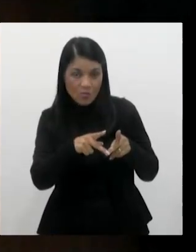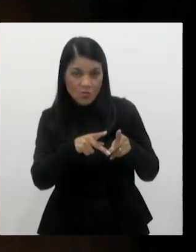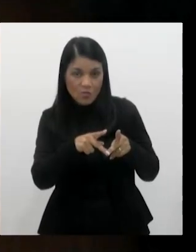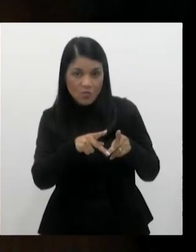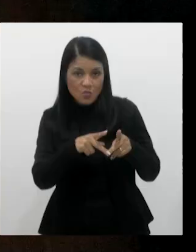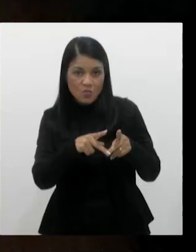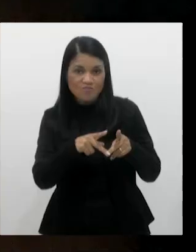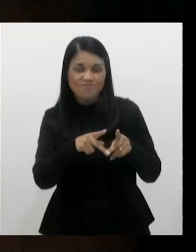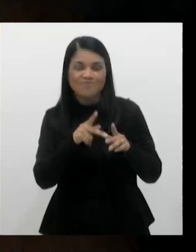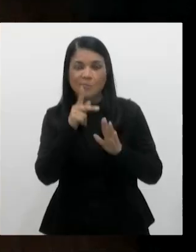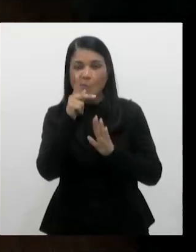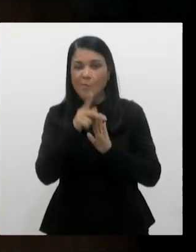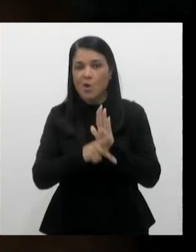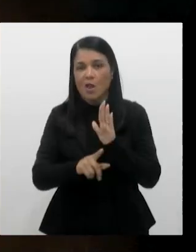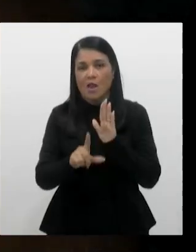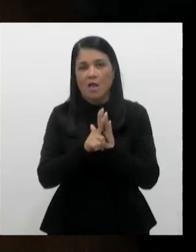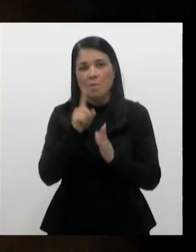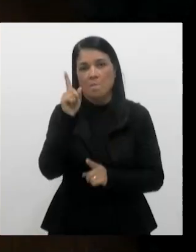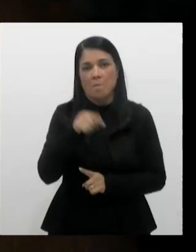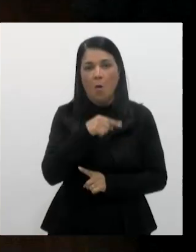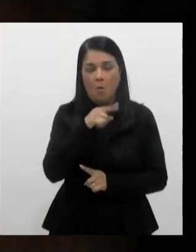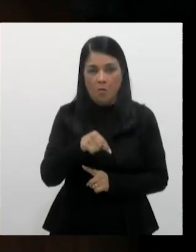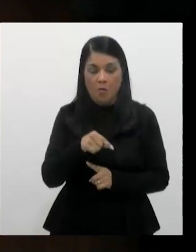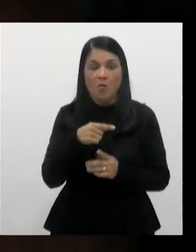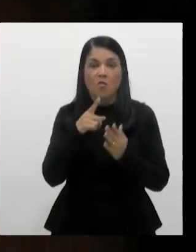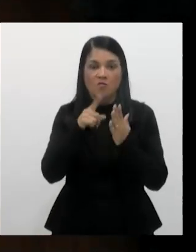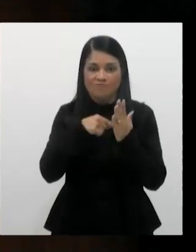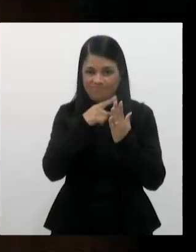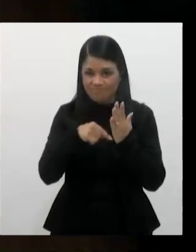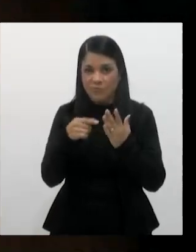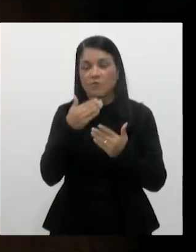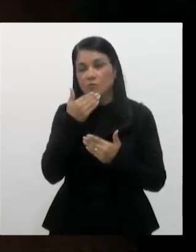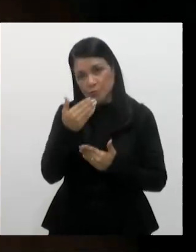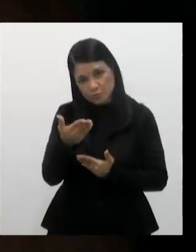projeto de lei é vetado. Então, vou fazer a solicitação a Vossa Excelência.